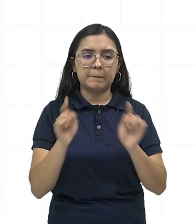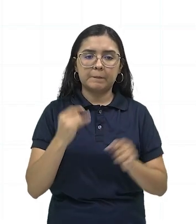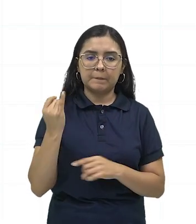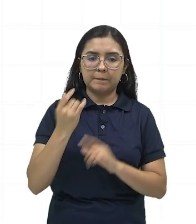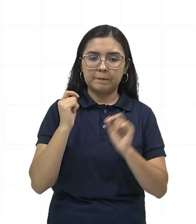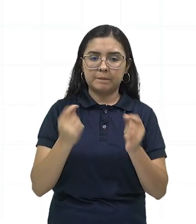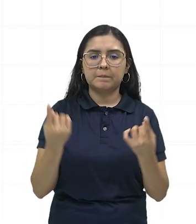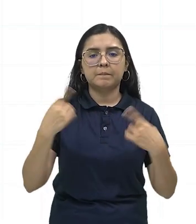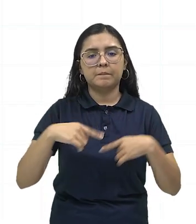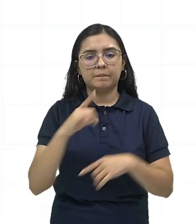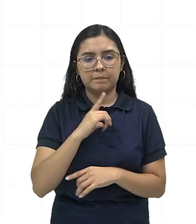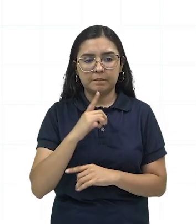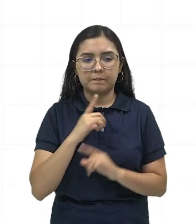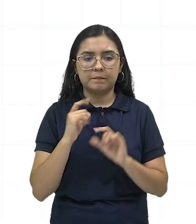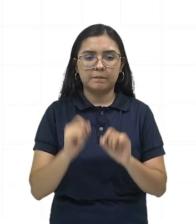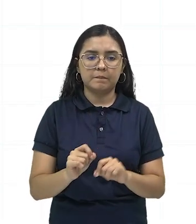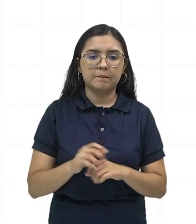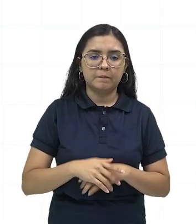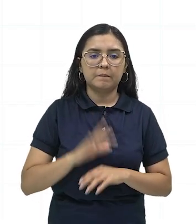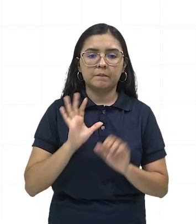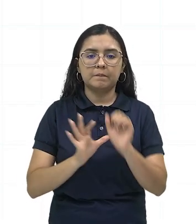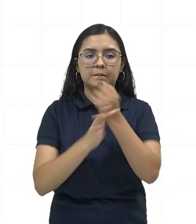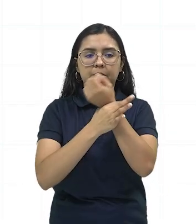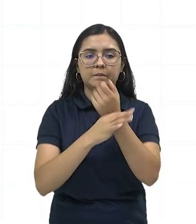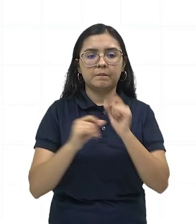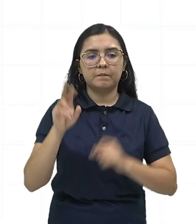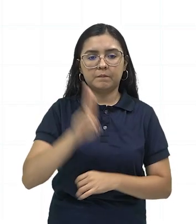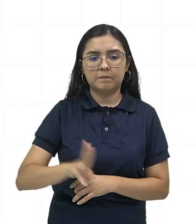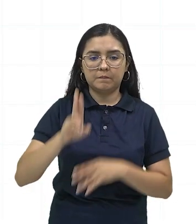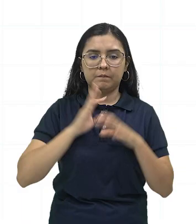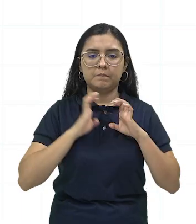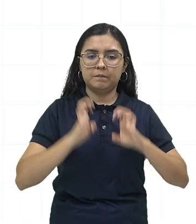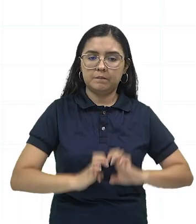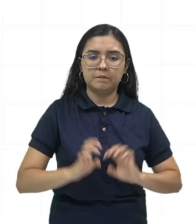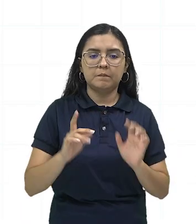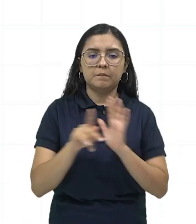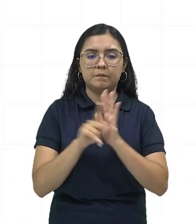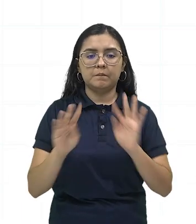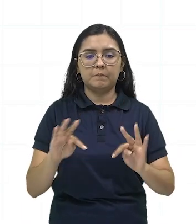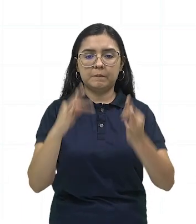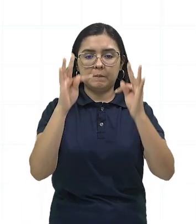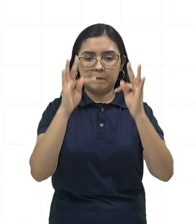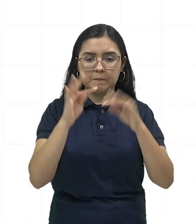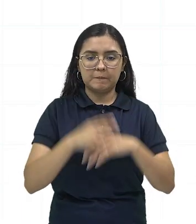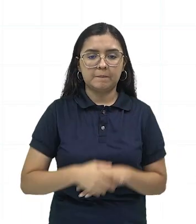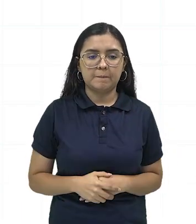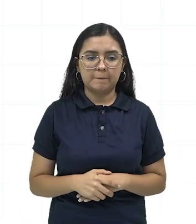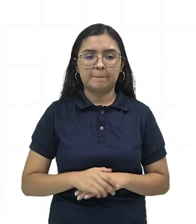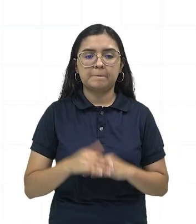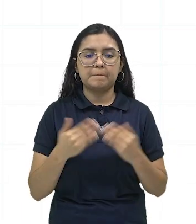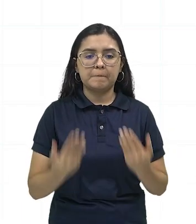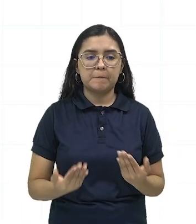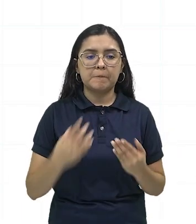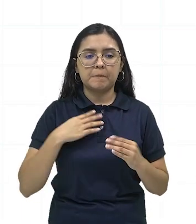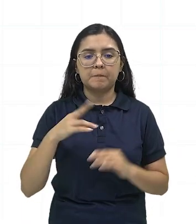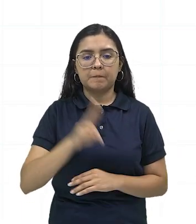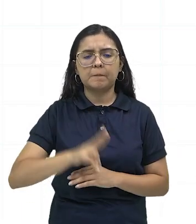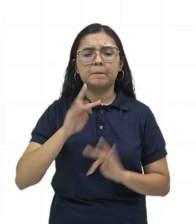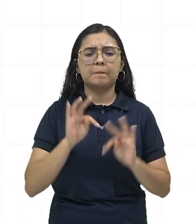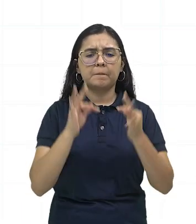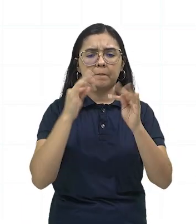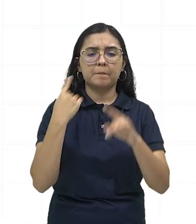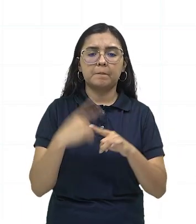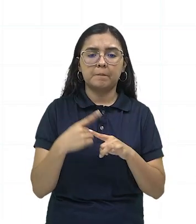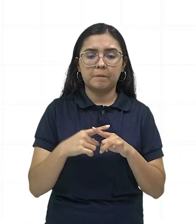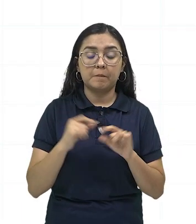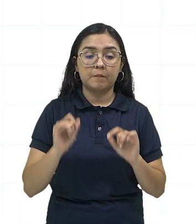os desafios que surgem quando se trata de garantir uma utilização ética da tecnologia. Utilização ética, obviamente,